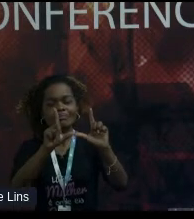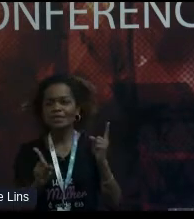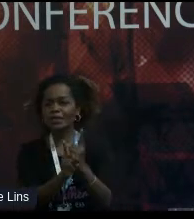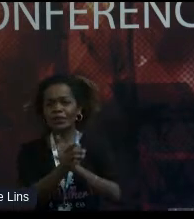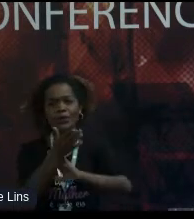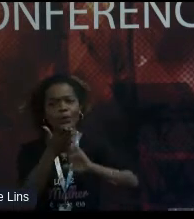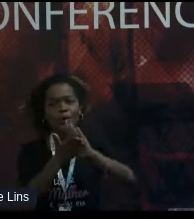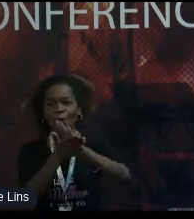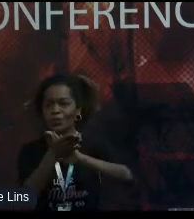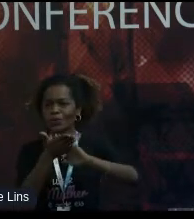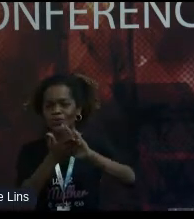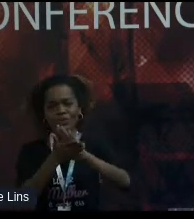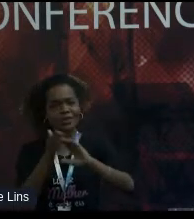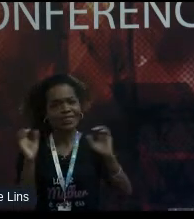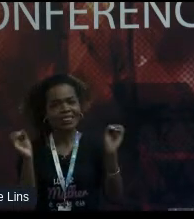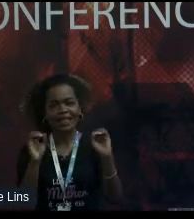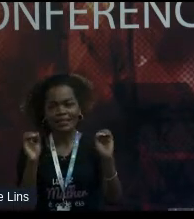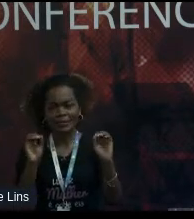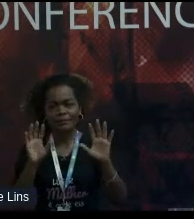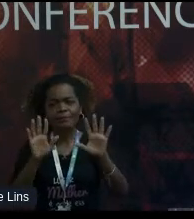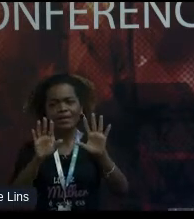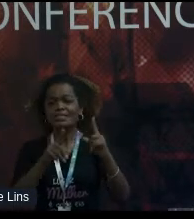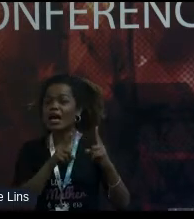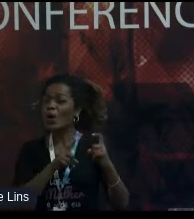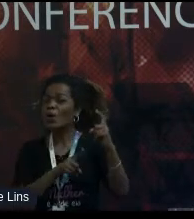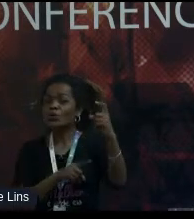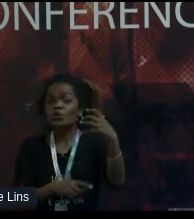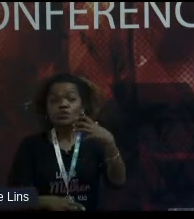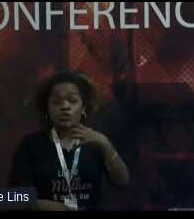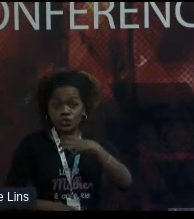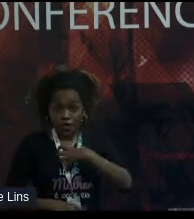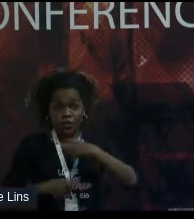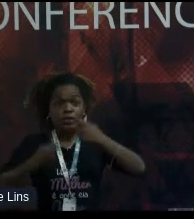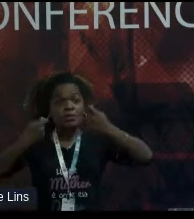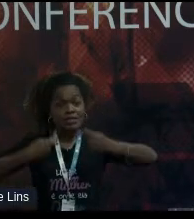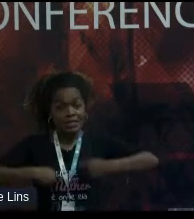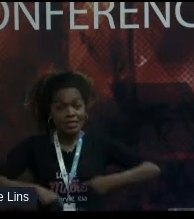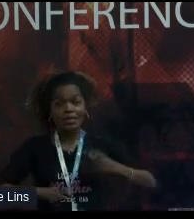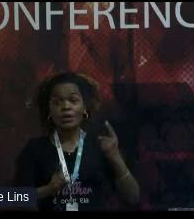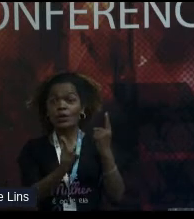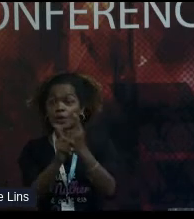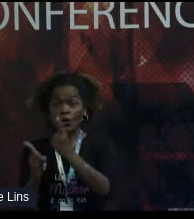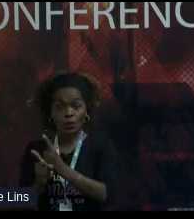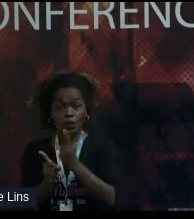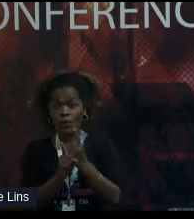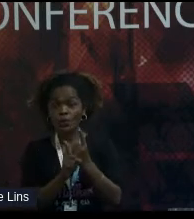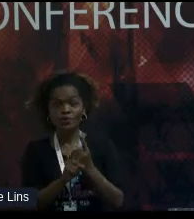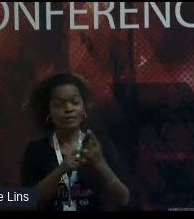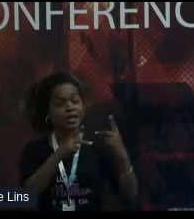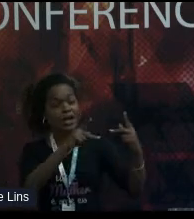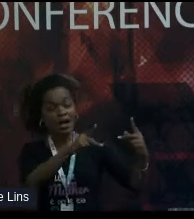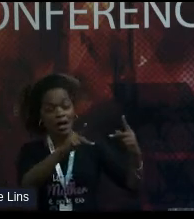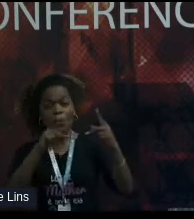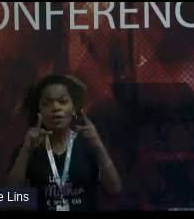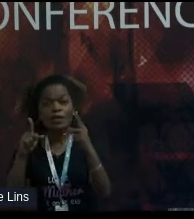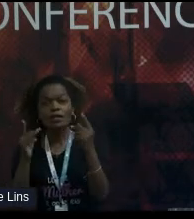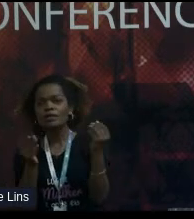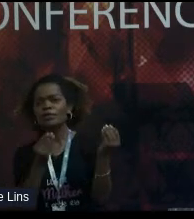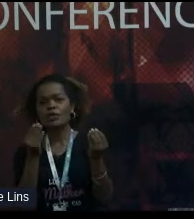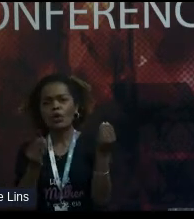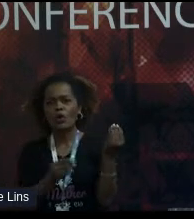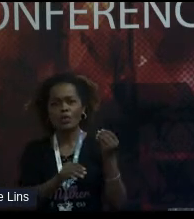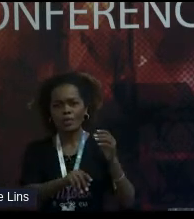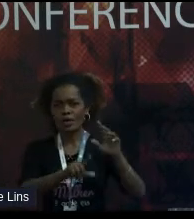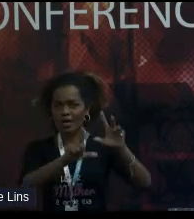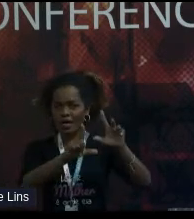não encontrou. A única forma que ele teria de achar esse link em específico, e a gente não gravou, não trouxe aqui para